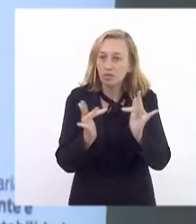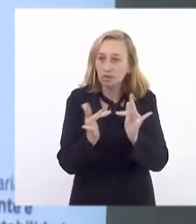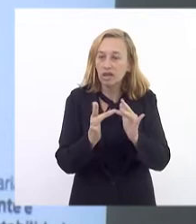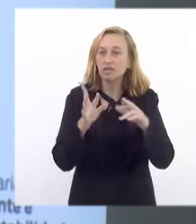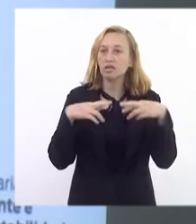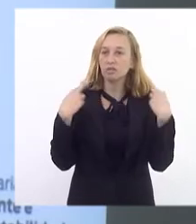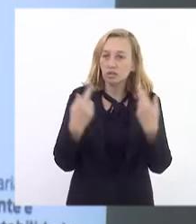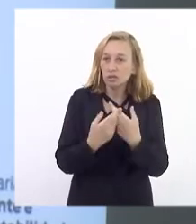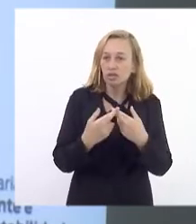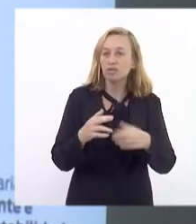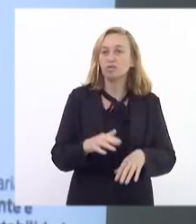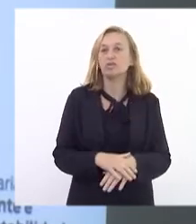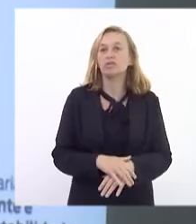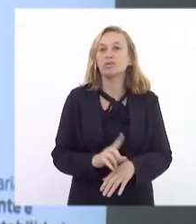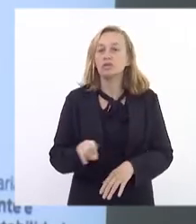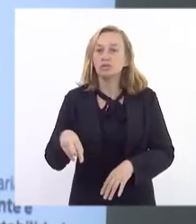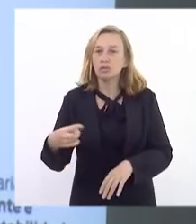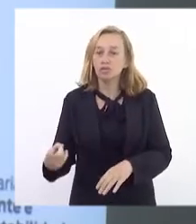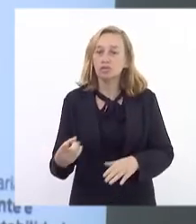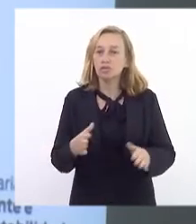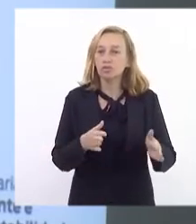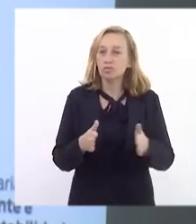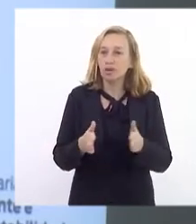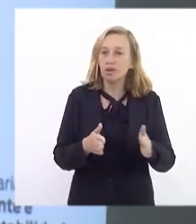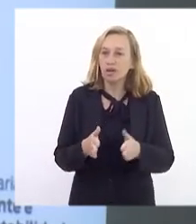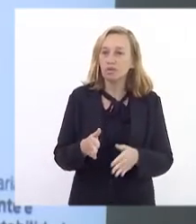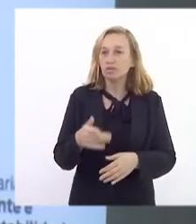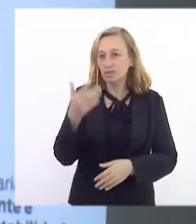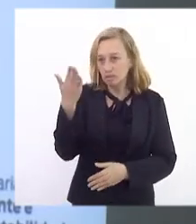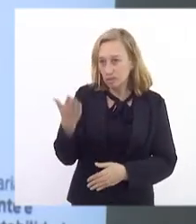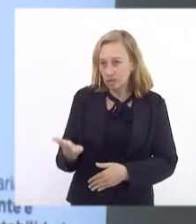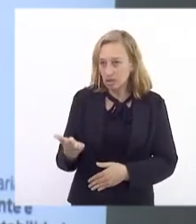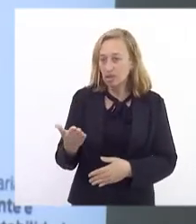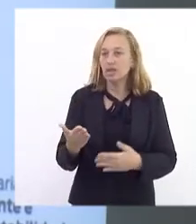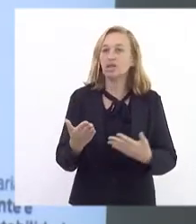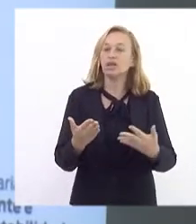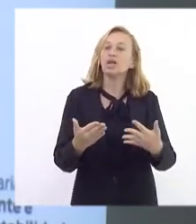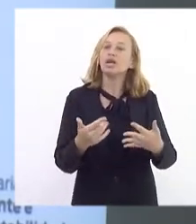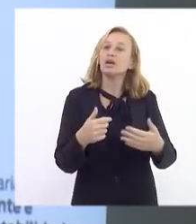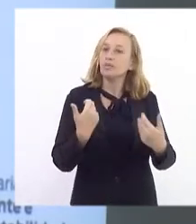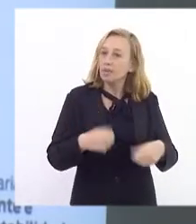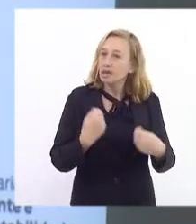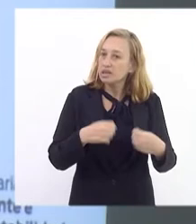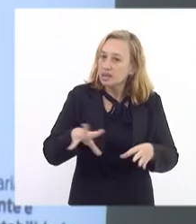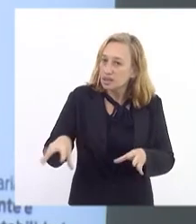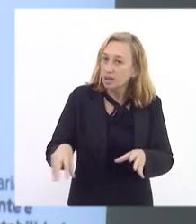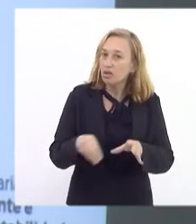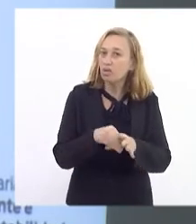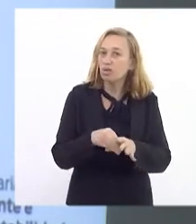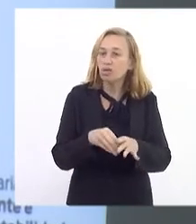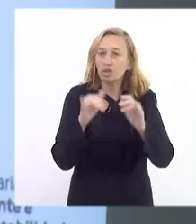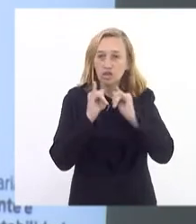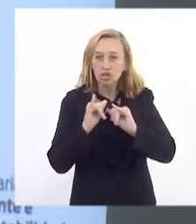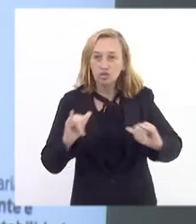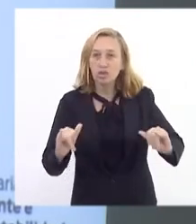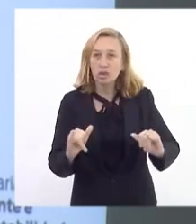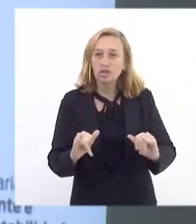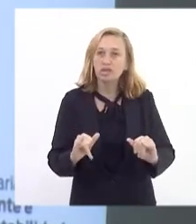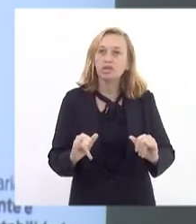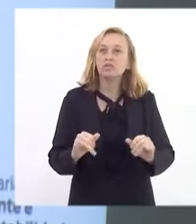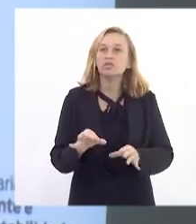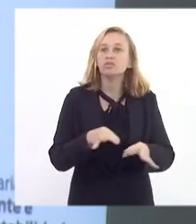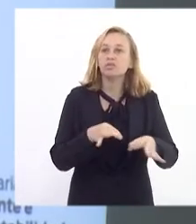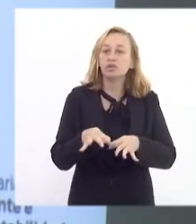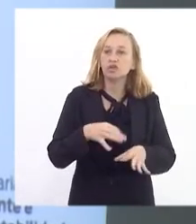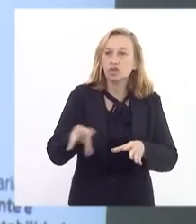enfim. O restante das fases são essas que a gente precisa ainda implantar, né, a divulgação maciça do projeto dentro das